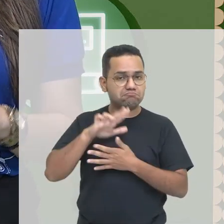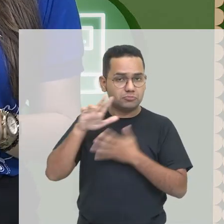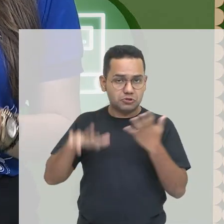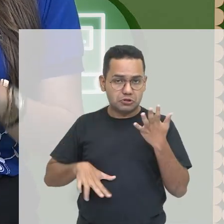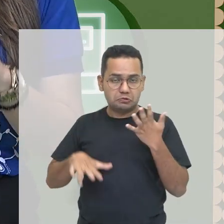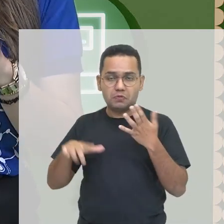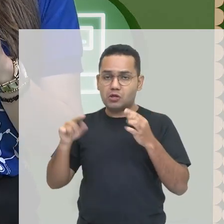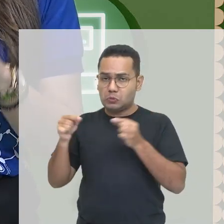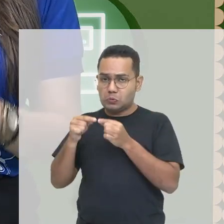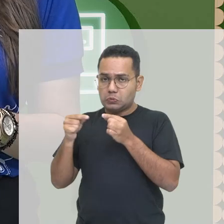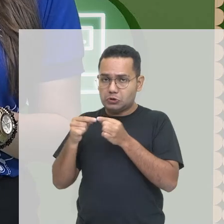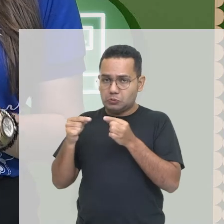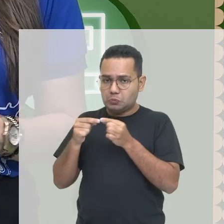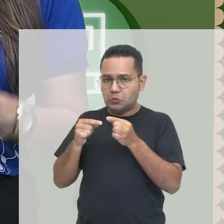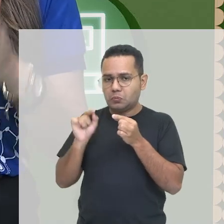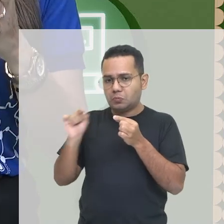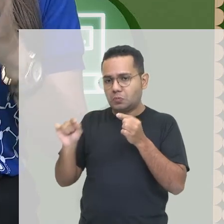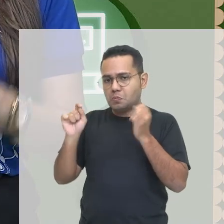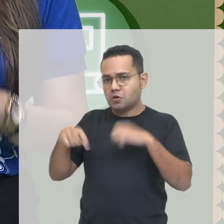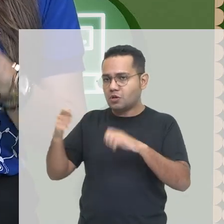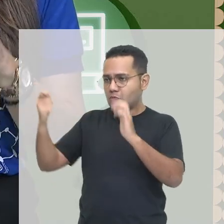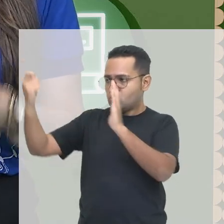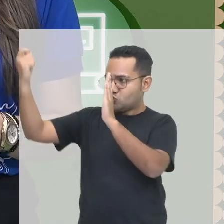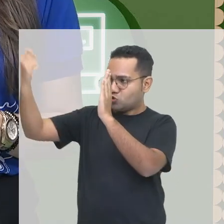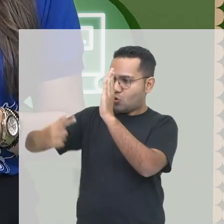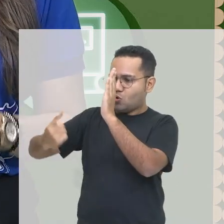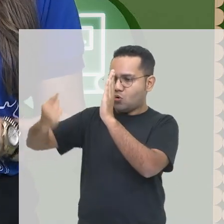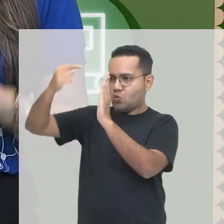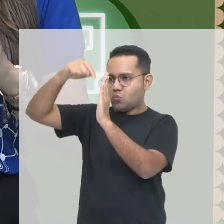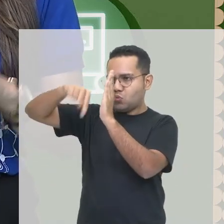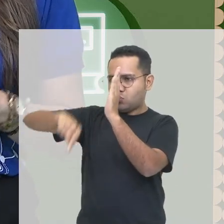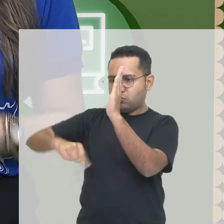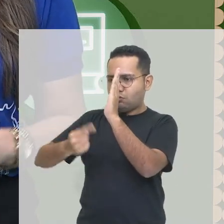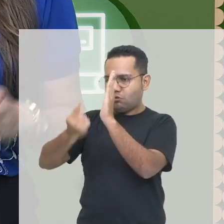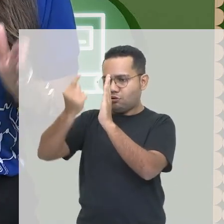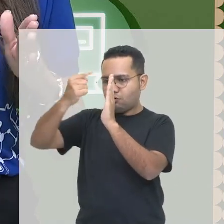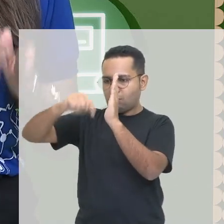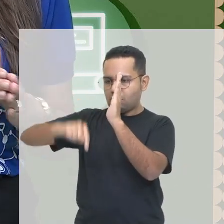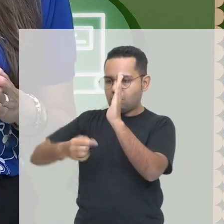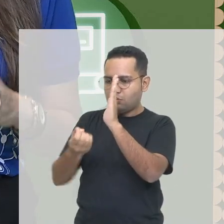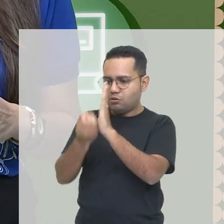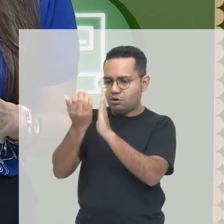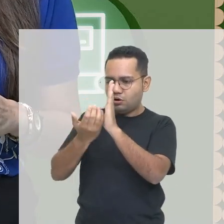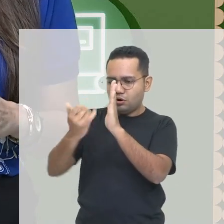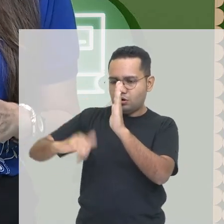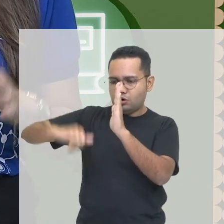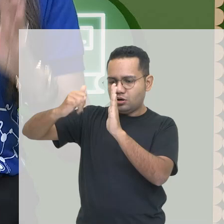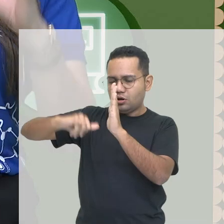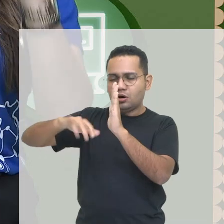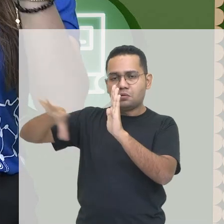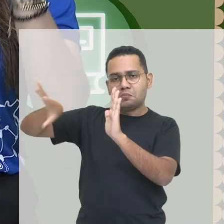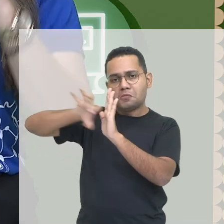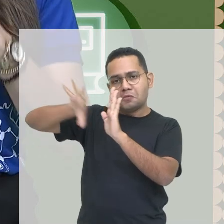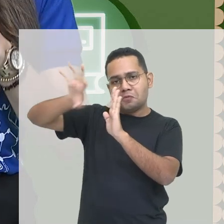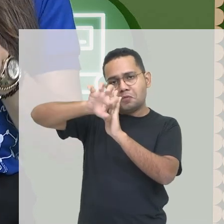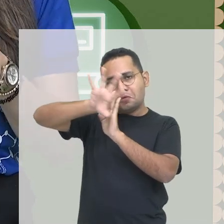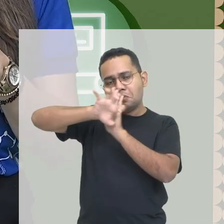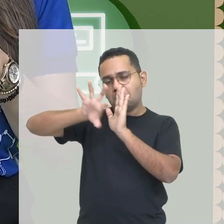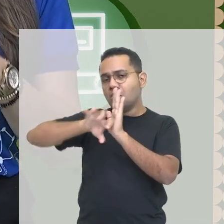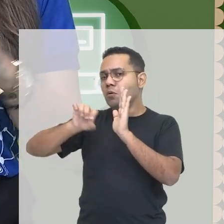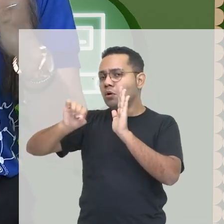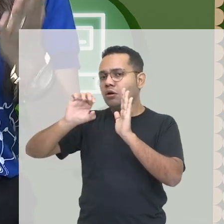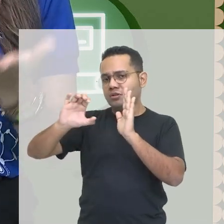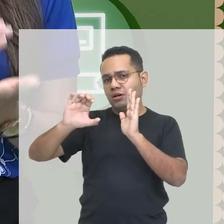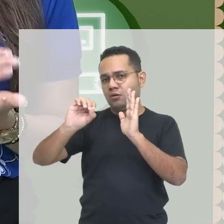eles conseguem produzir o seu próprio alimento por meio de gás carbônico que eles